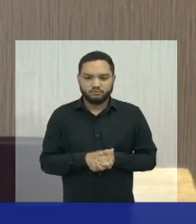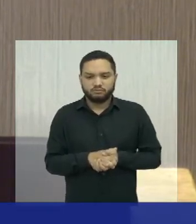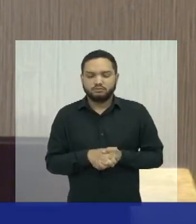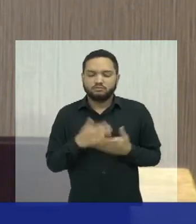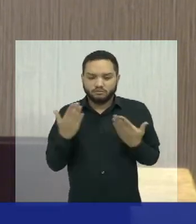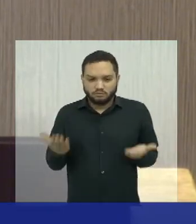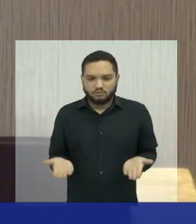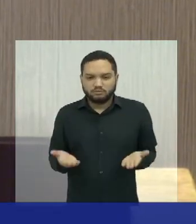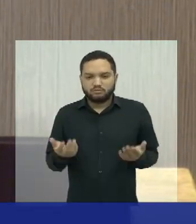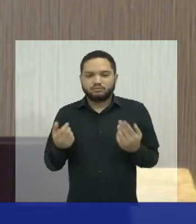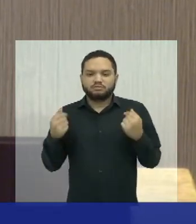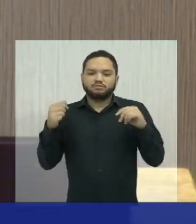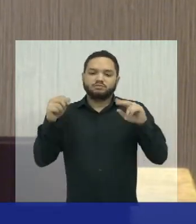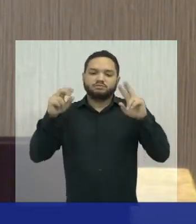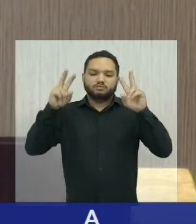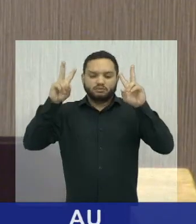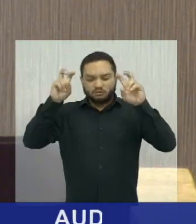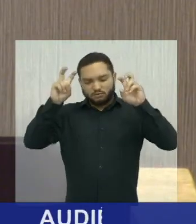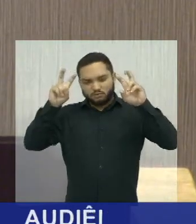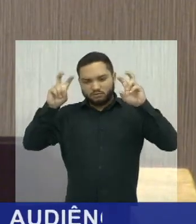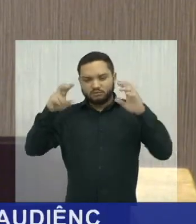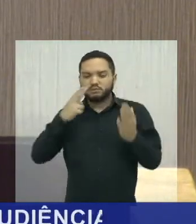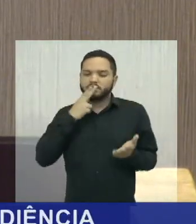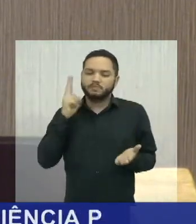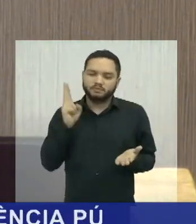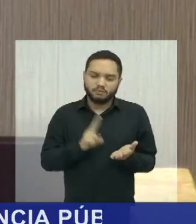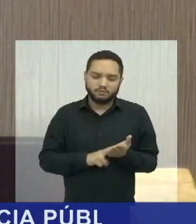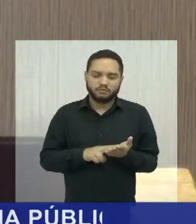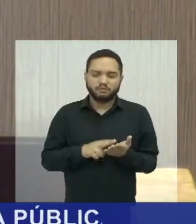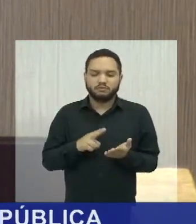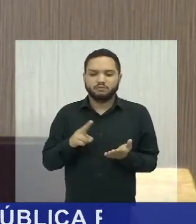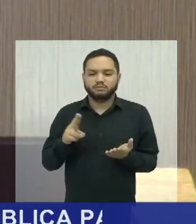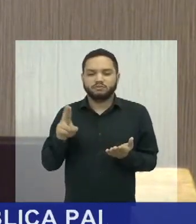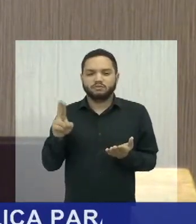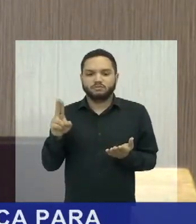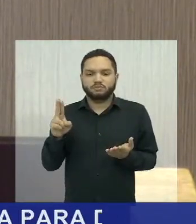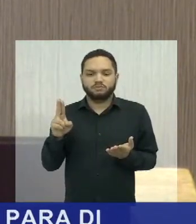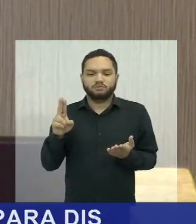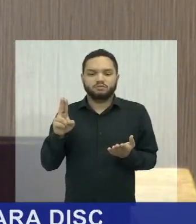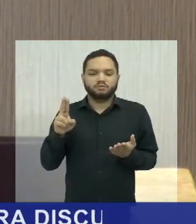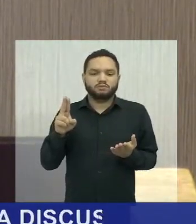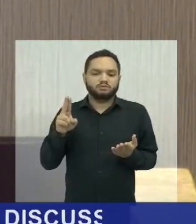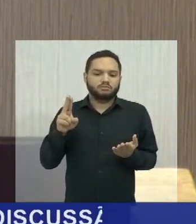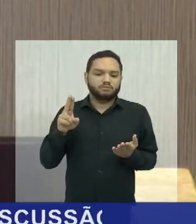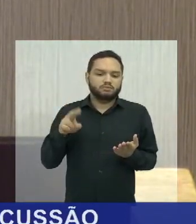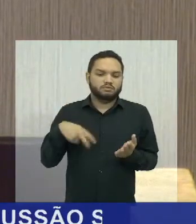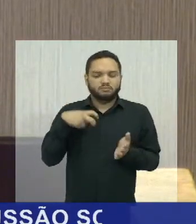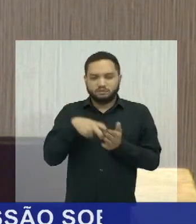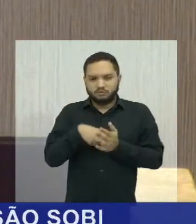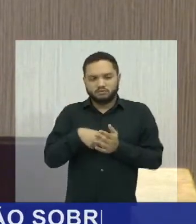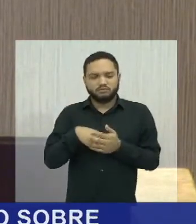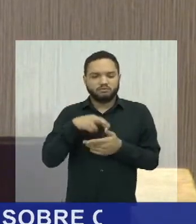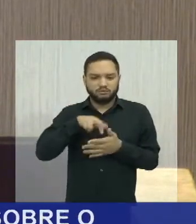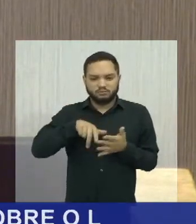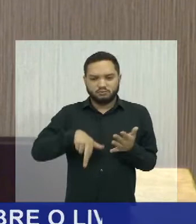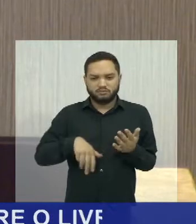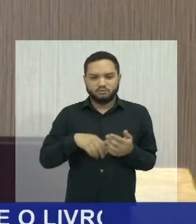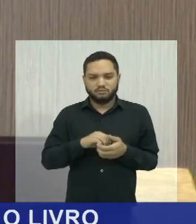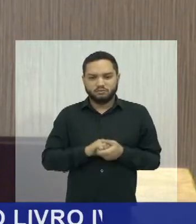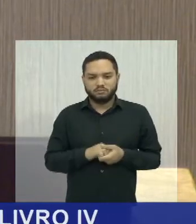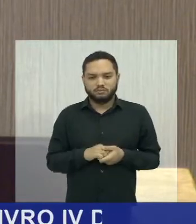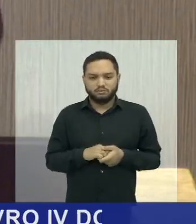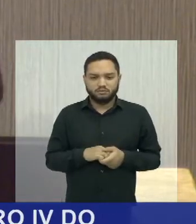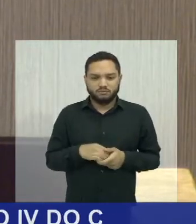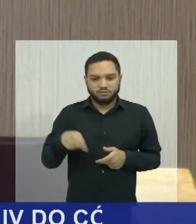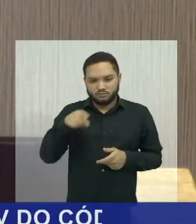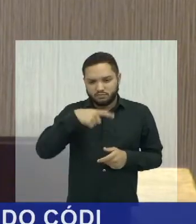Bom, essas questões de multa, de infração, de autuação, não é porque